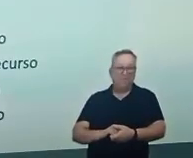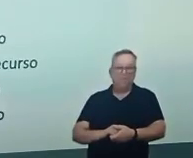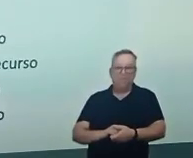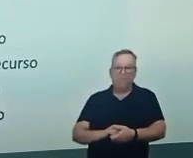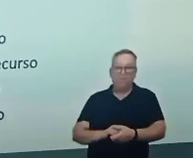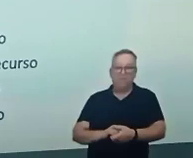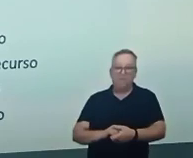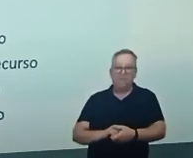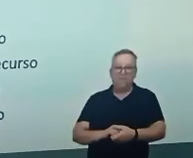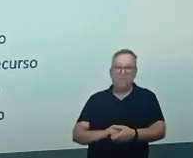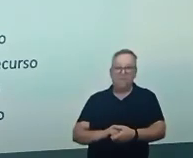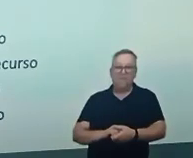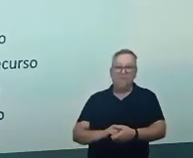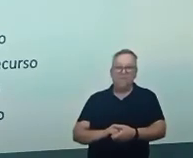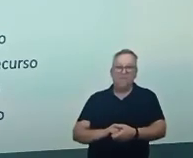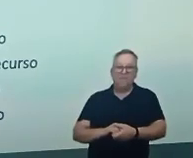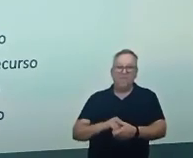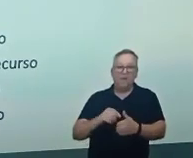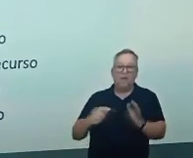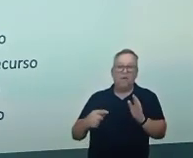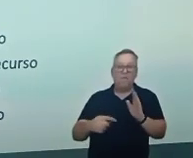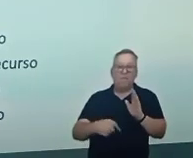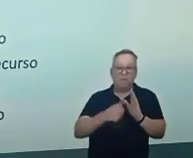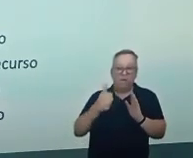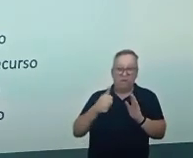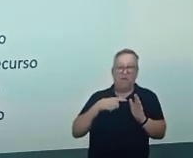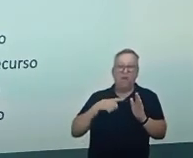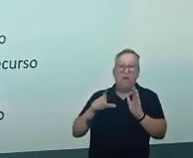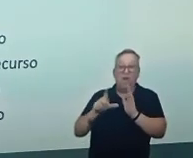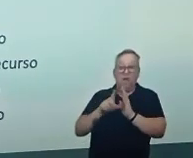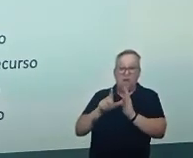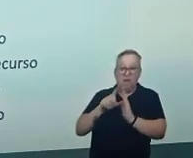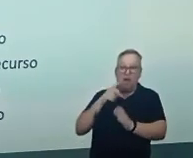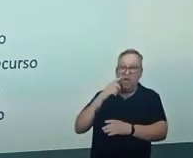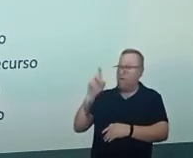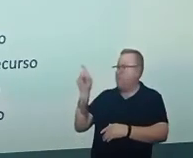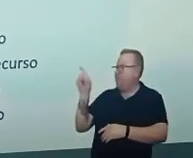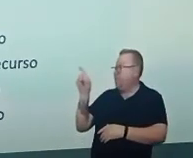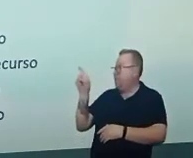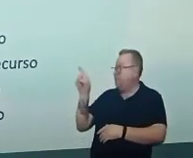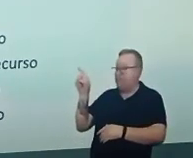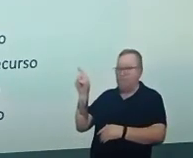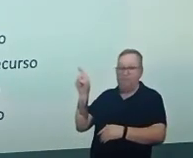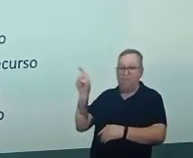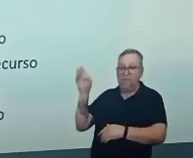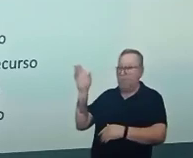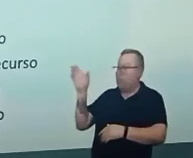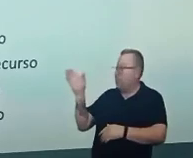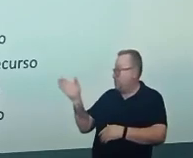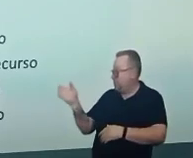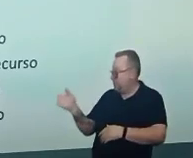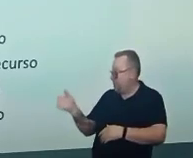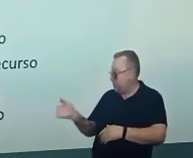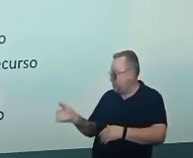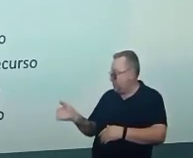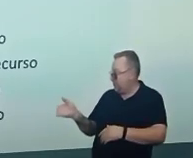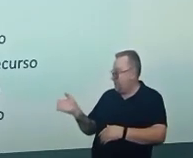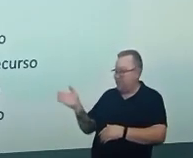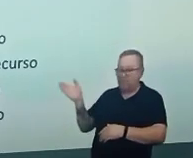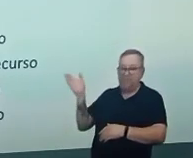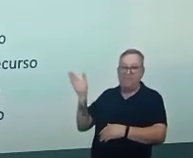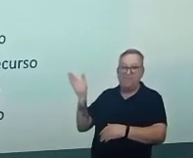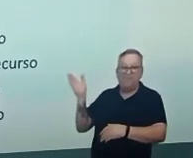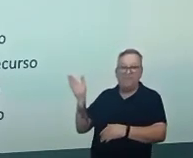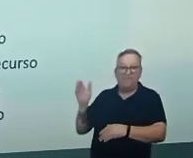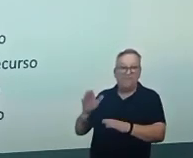Primeiro ponto, pessoal, aqui a gente tem a legislação que ampara todo o nosso processo, tá? Então,